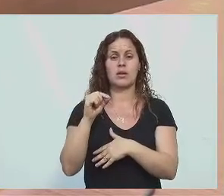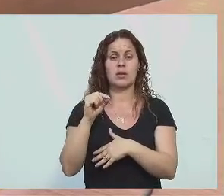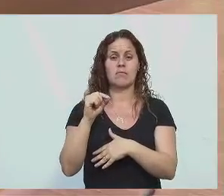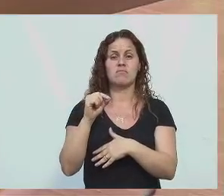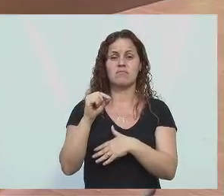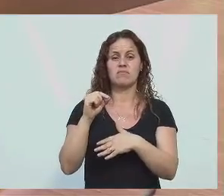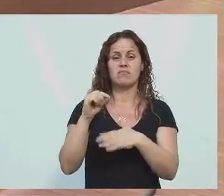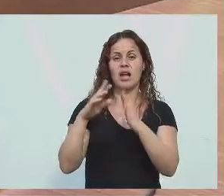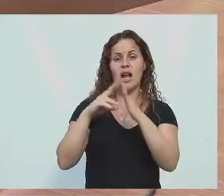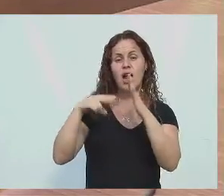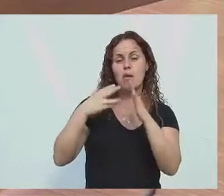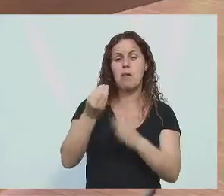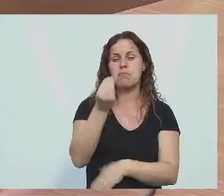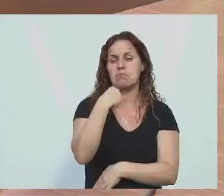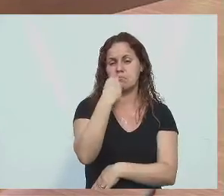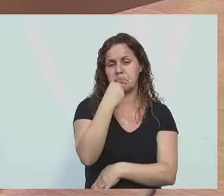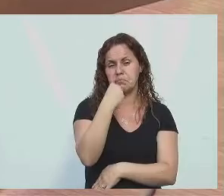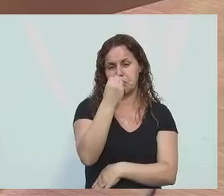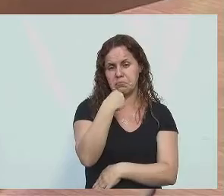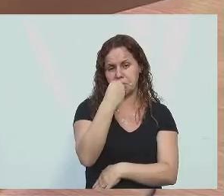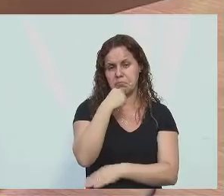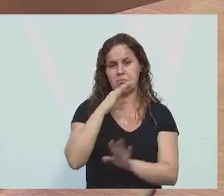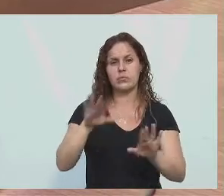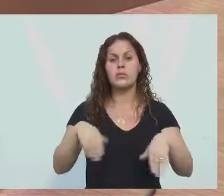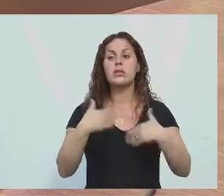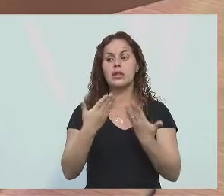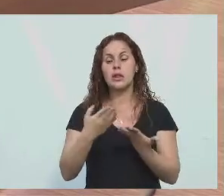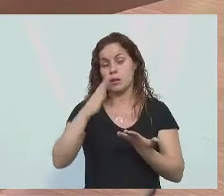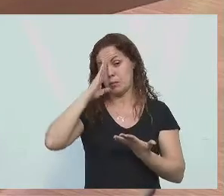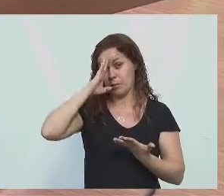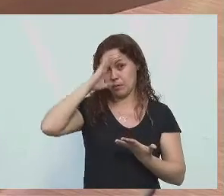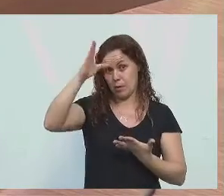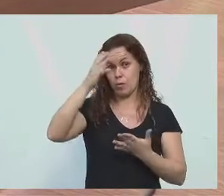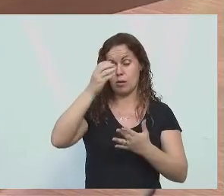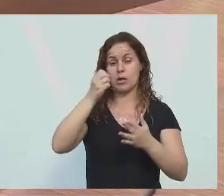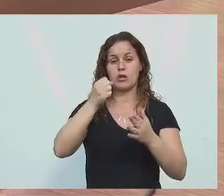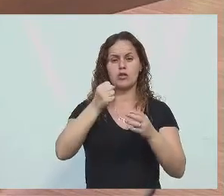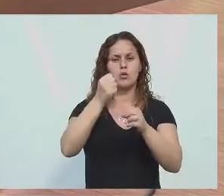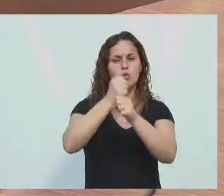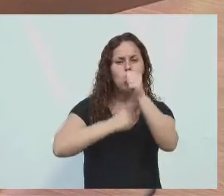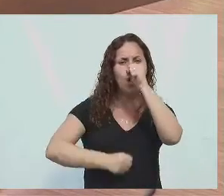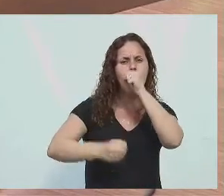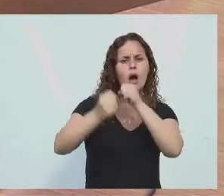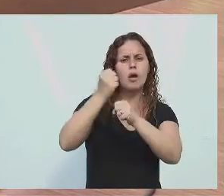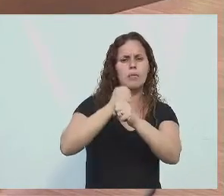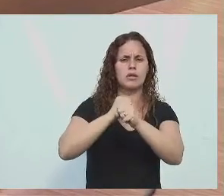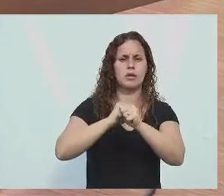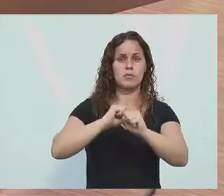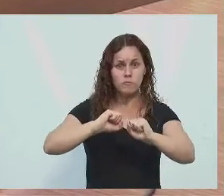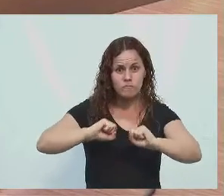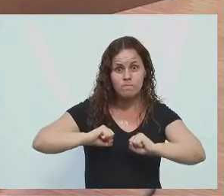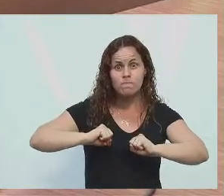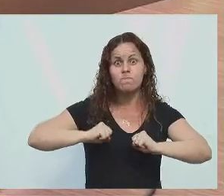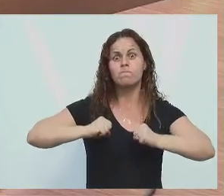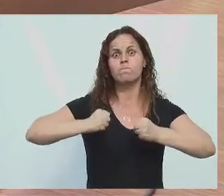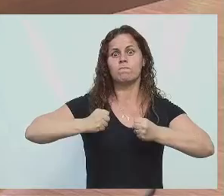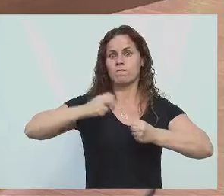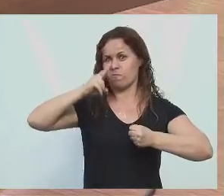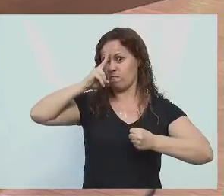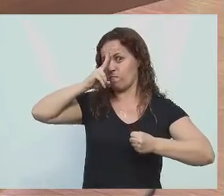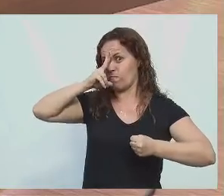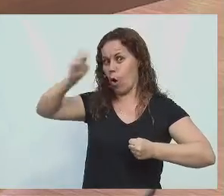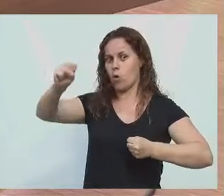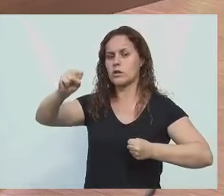fraca. Mas que, finalmente, principalmente no final do ano passado, nós ganhamos muita força. E houve